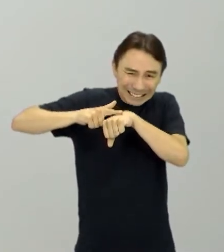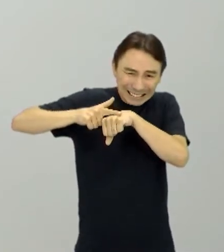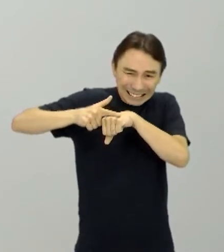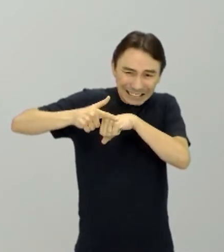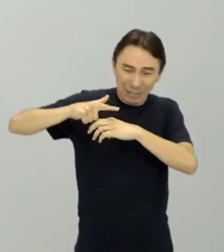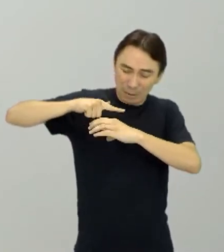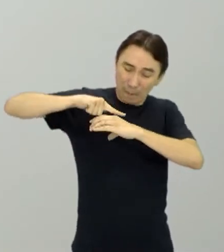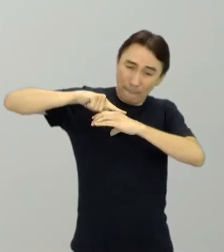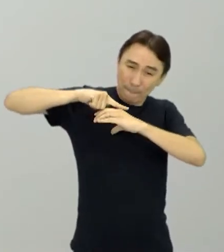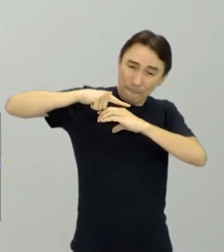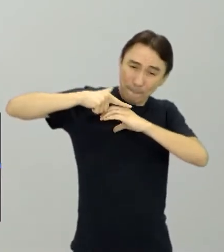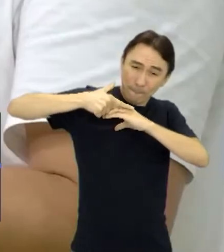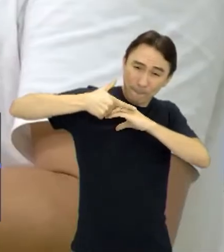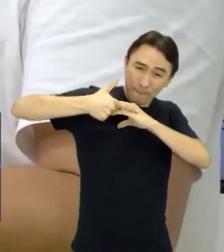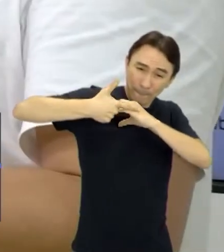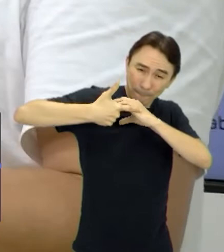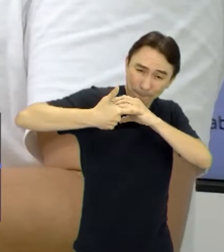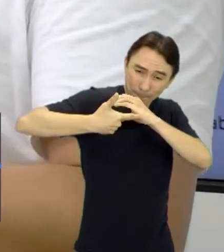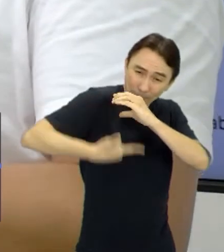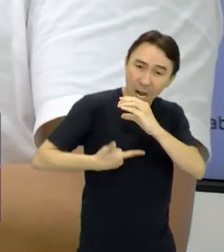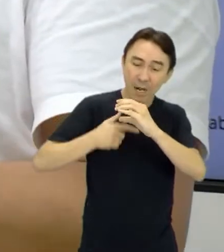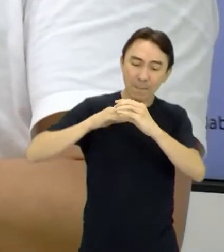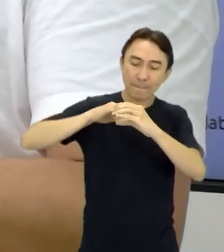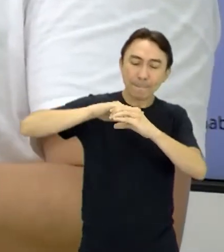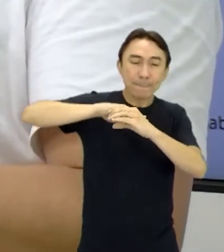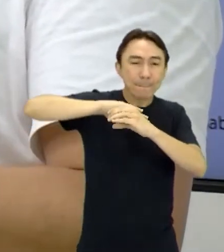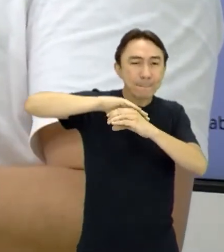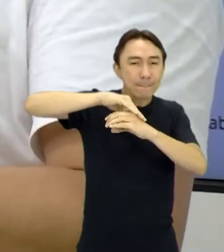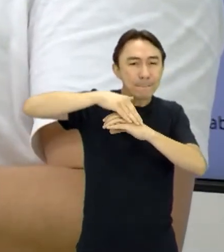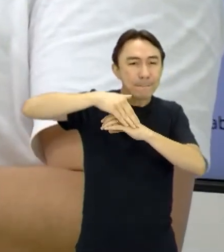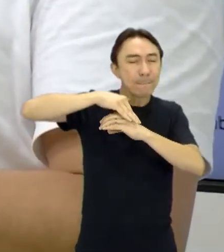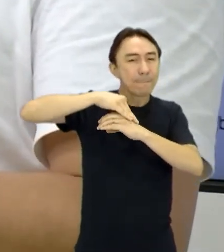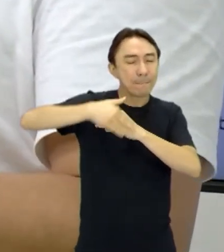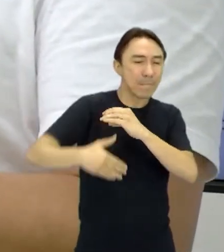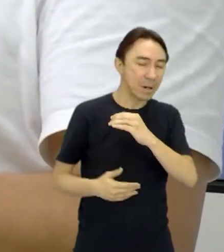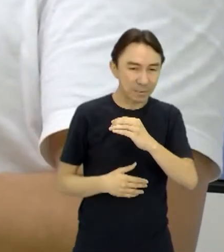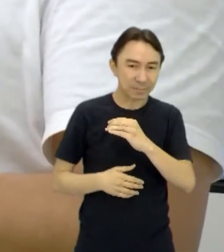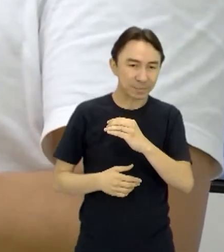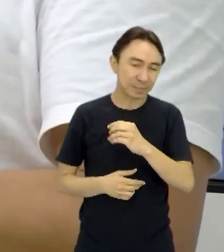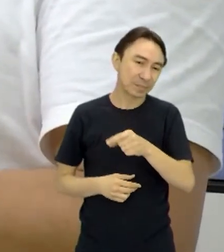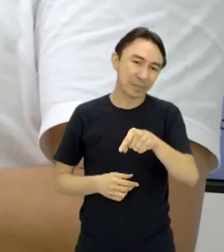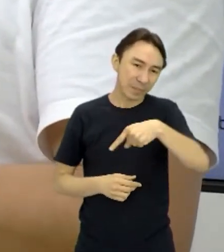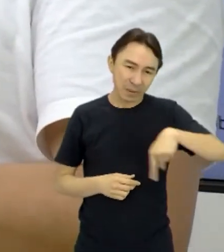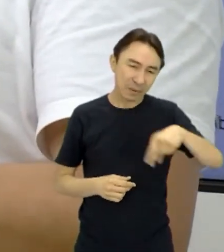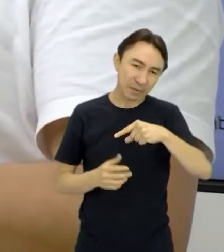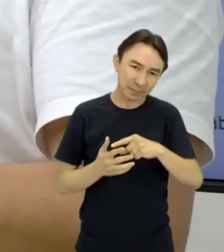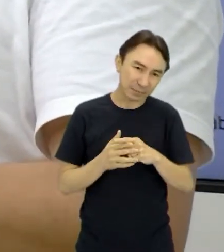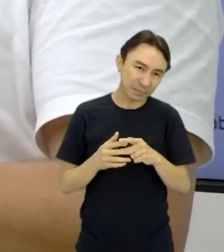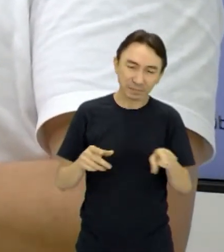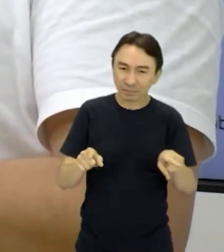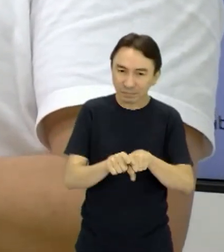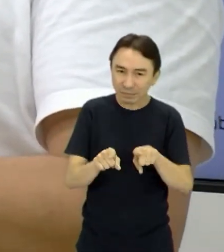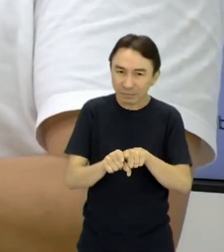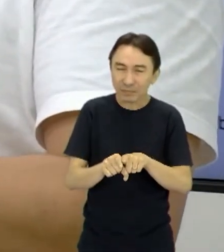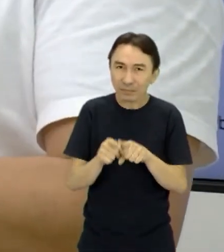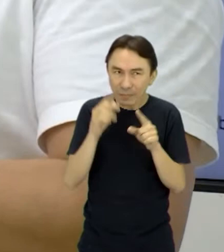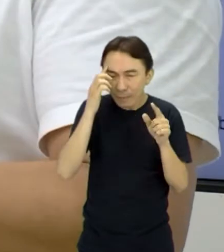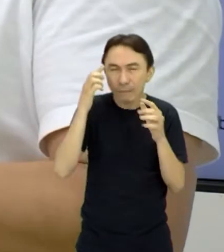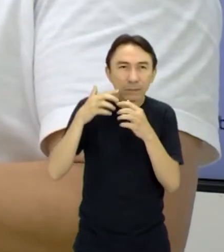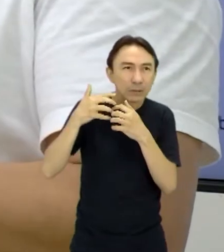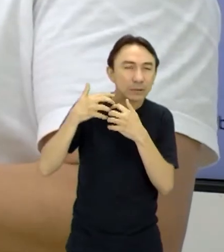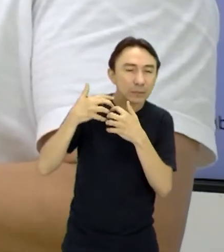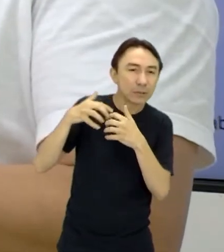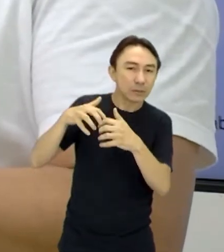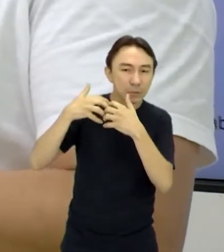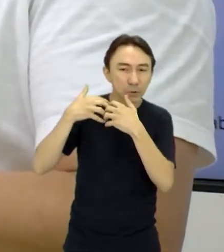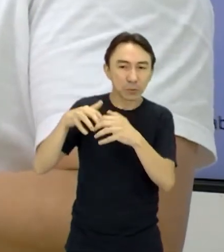Não dá para construir, ou dá para construir aqui na Terra só modelos mentais, né? Talvez no computador também fica complicado. Fazer na